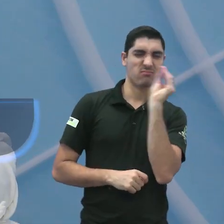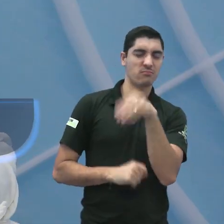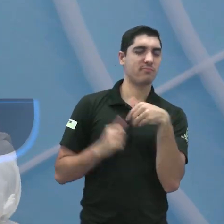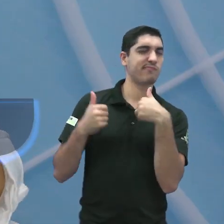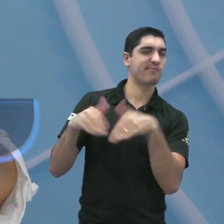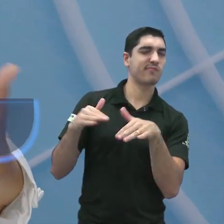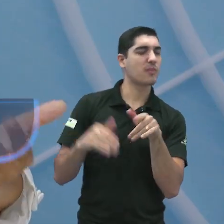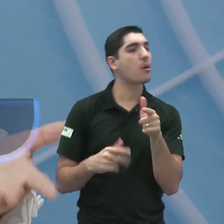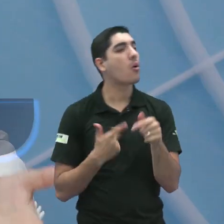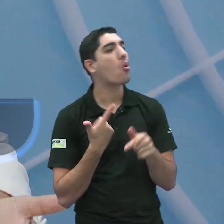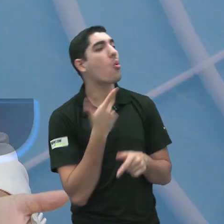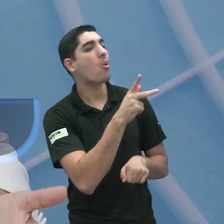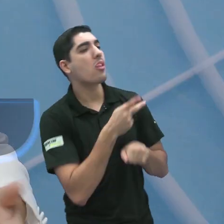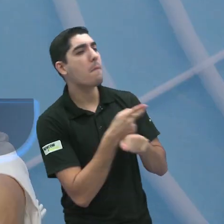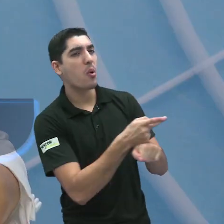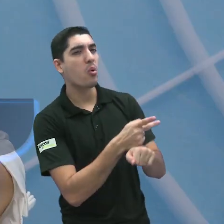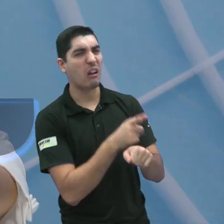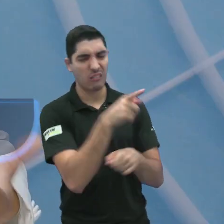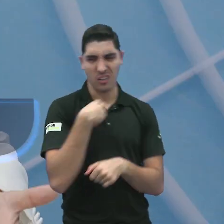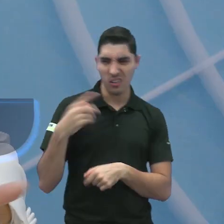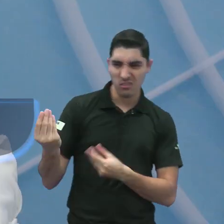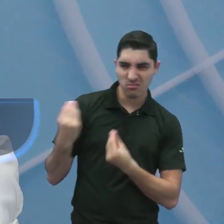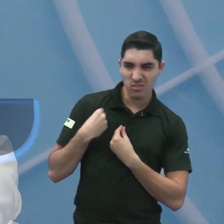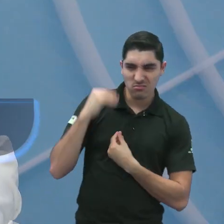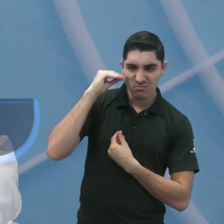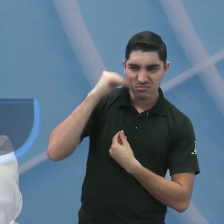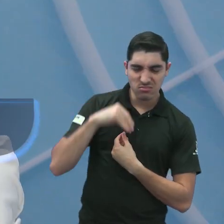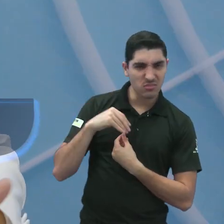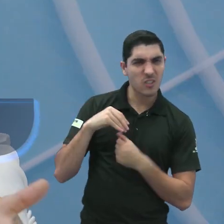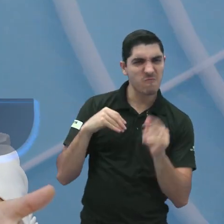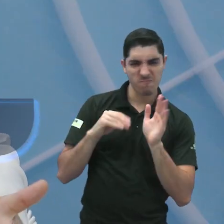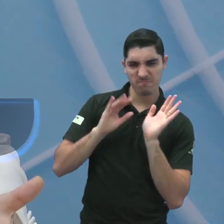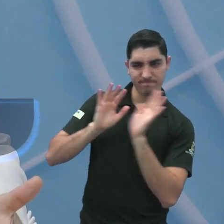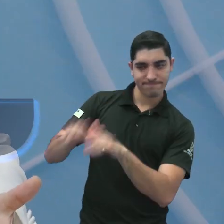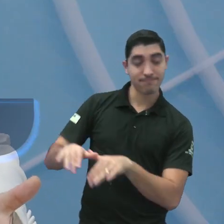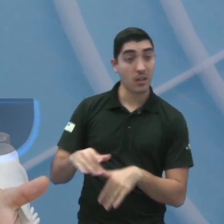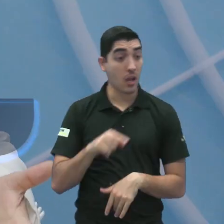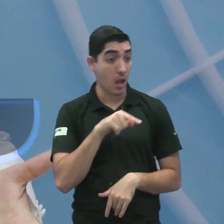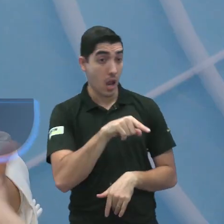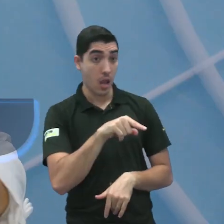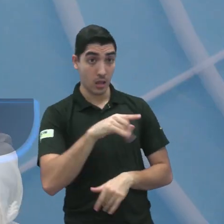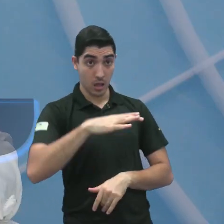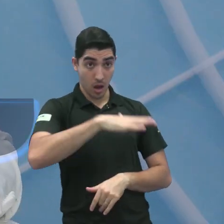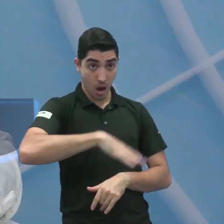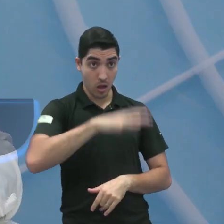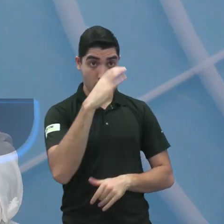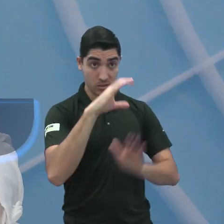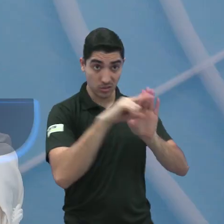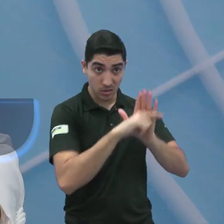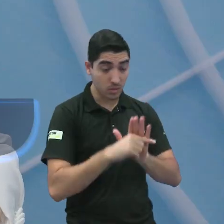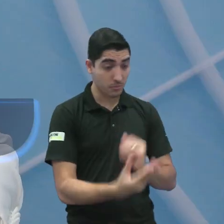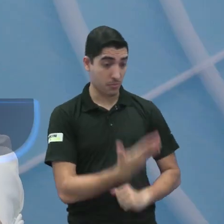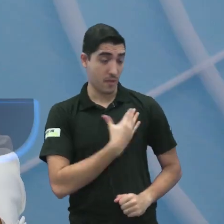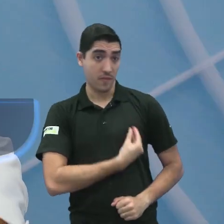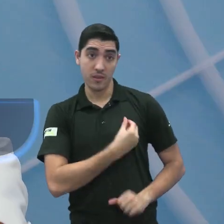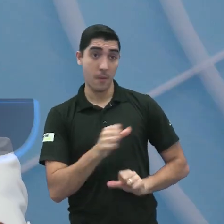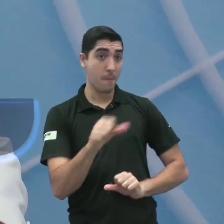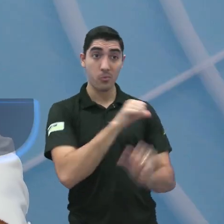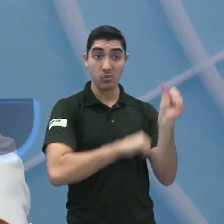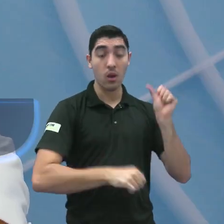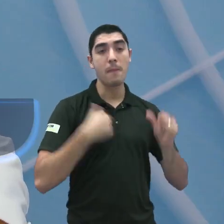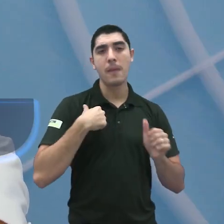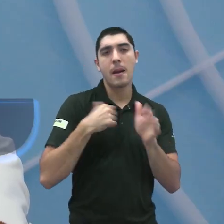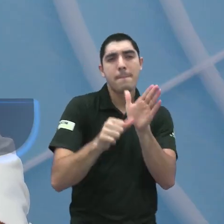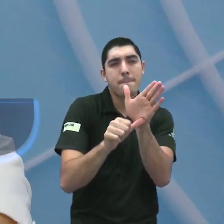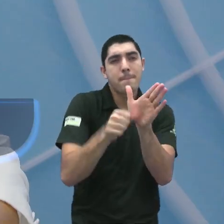procurar outra pessoa. Não se deixe desanimar por isso. E eu posso dizer que a ciência, ela transformou a minha vida. Minha primeira viagem internacional foi para apresentar um